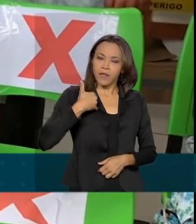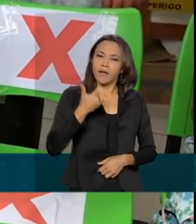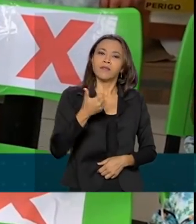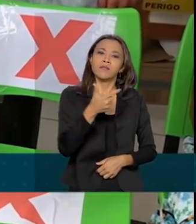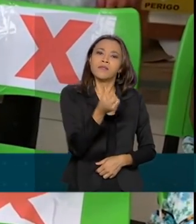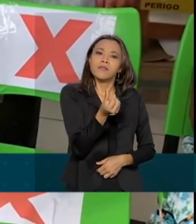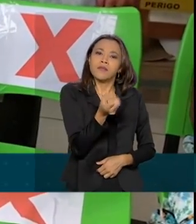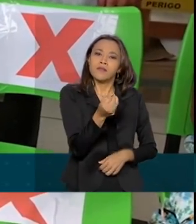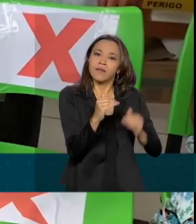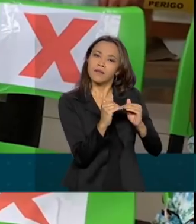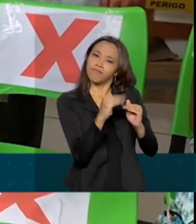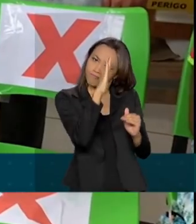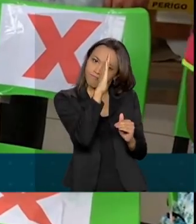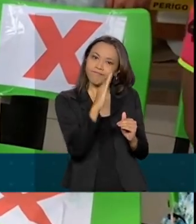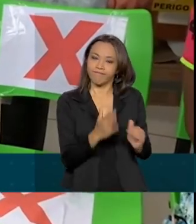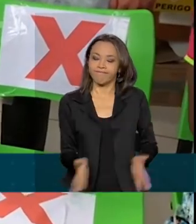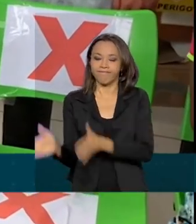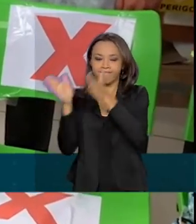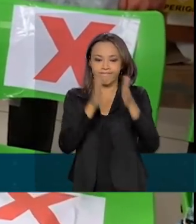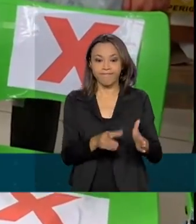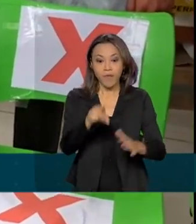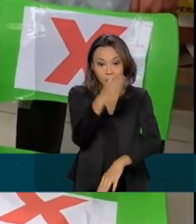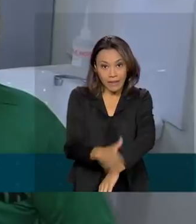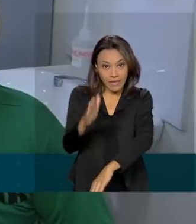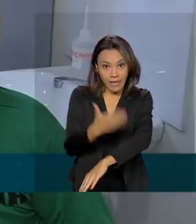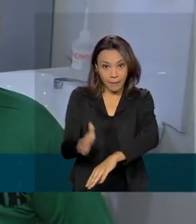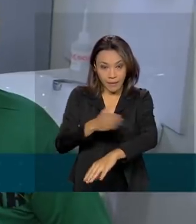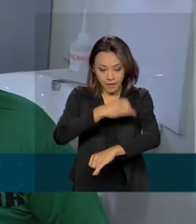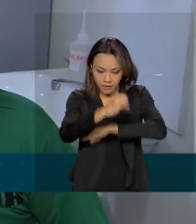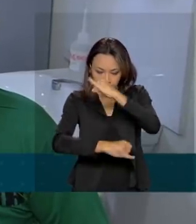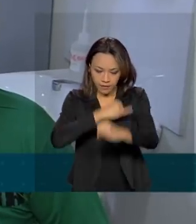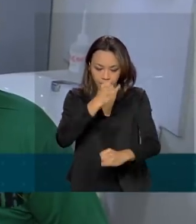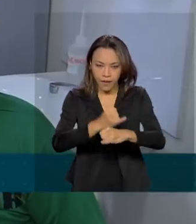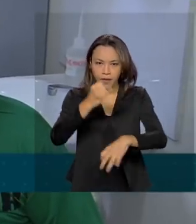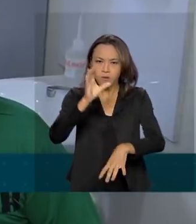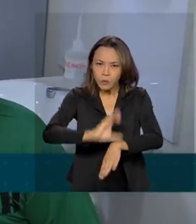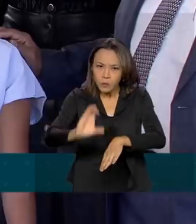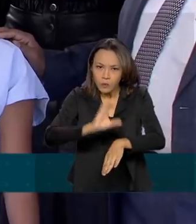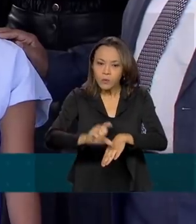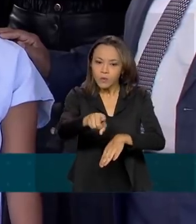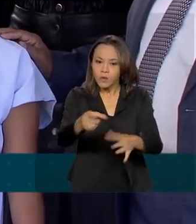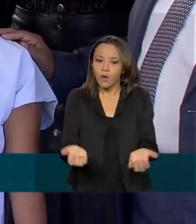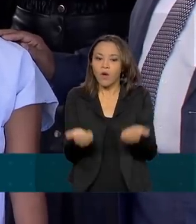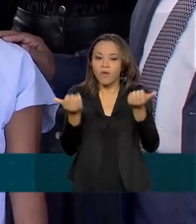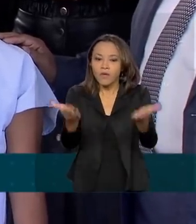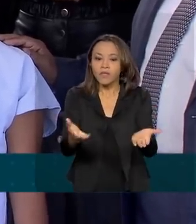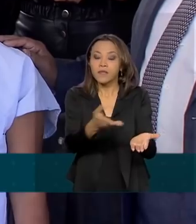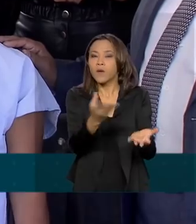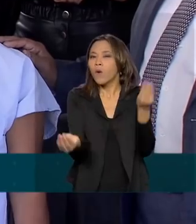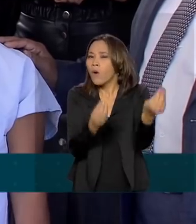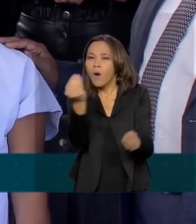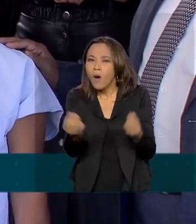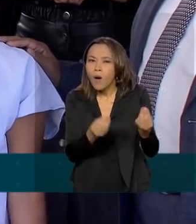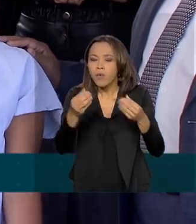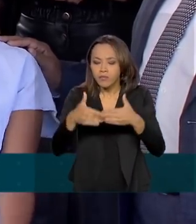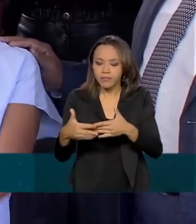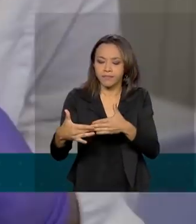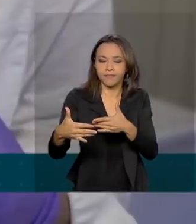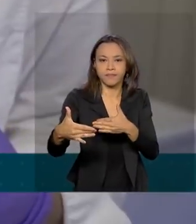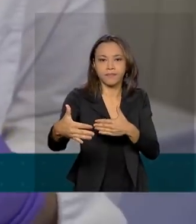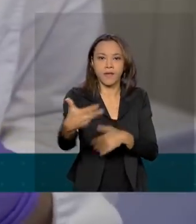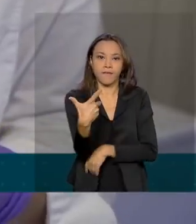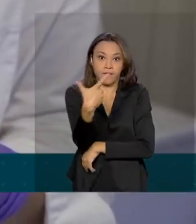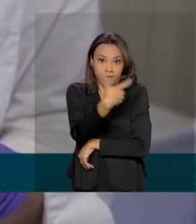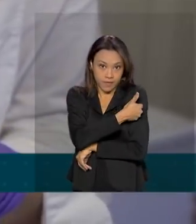uma capacitação online direcionado a gestores e Profissionais de Saúde abordou como será feito o processo